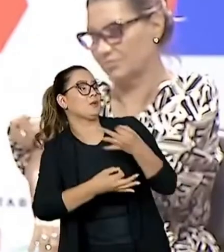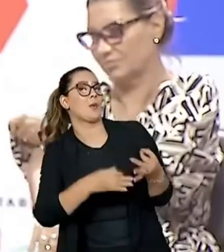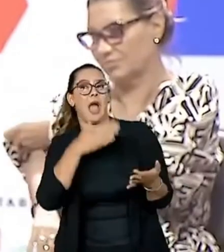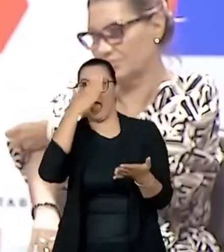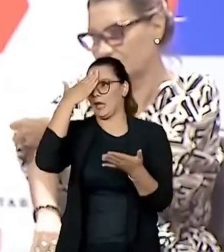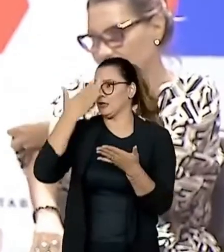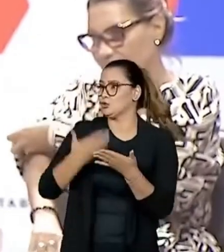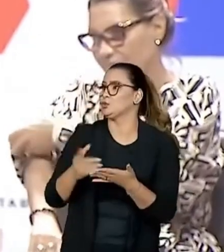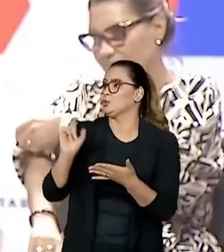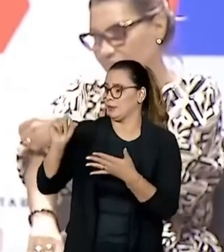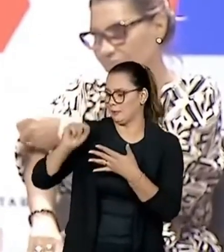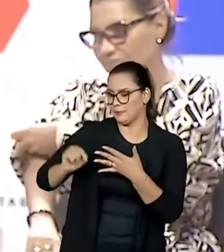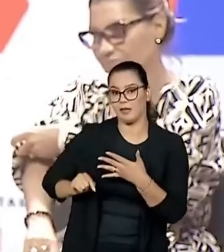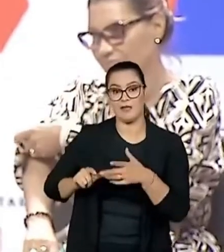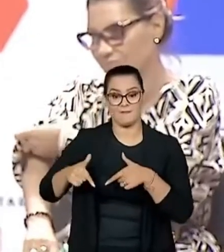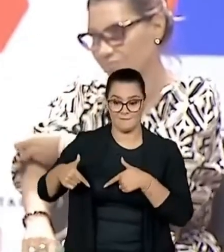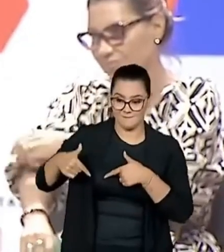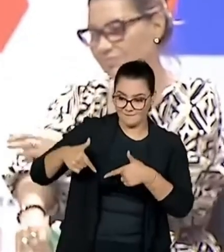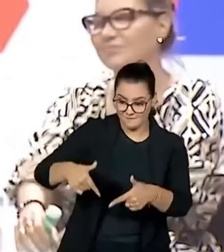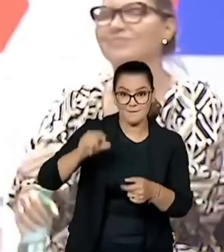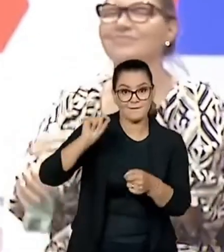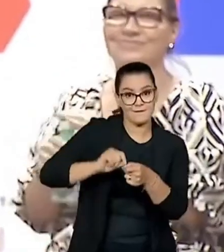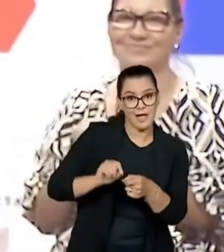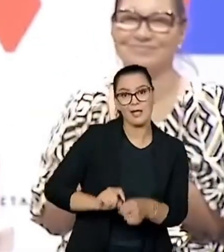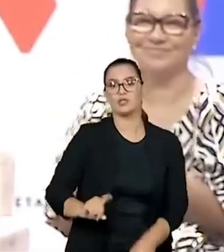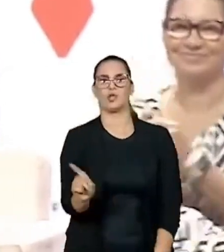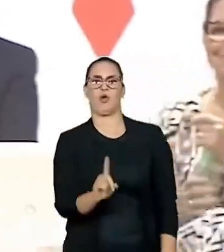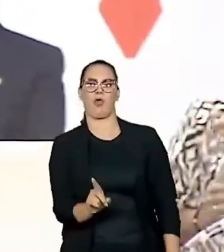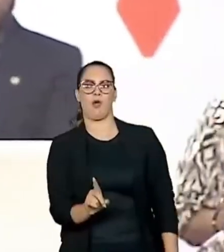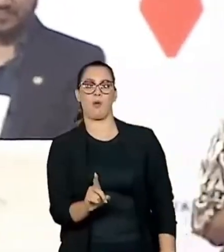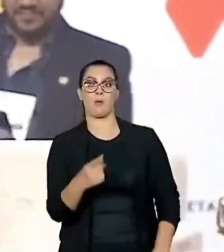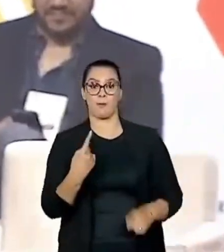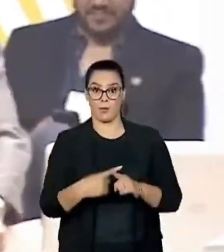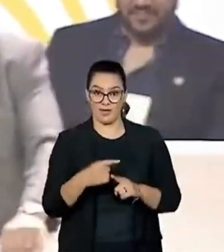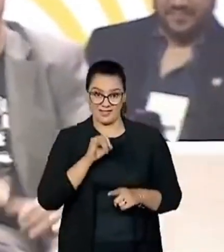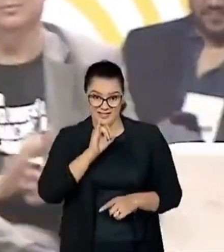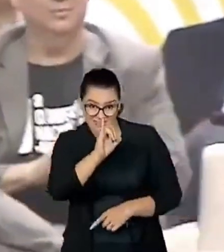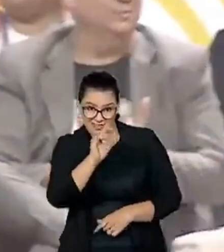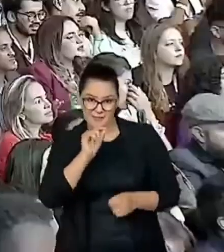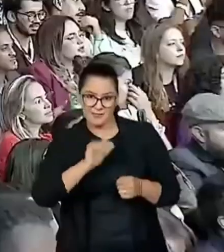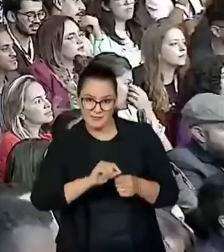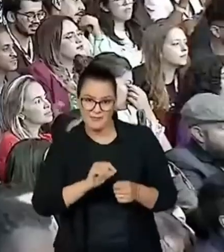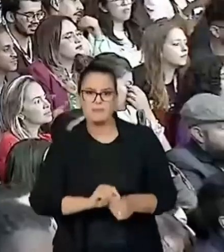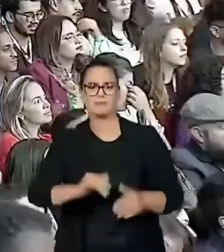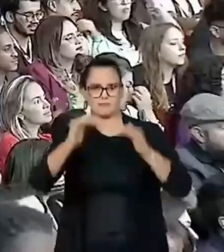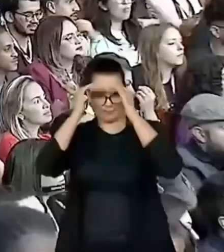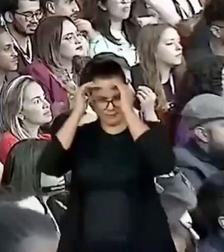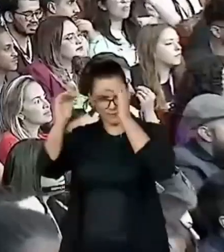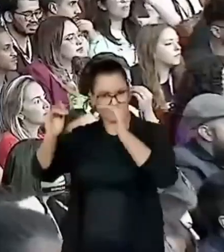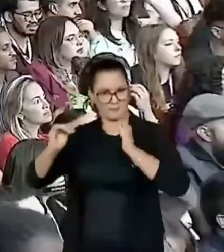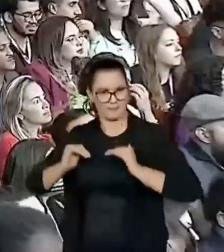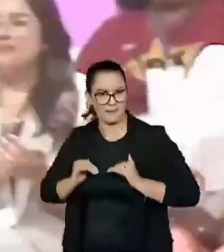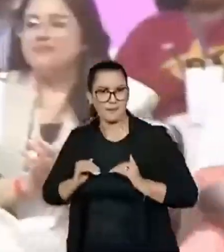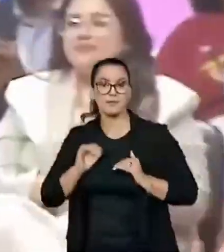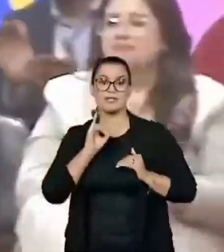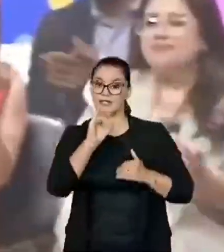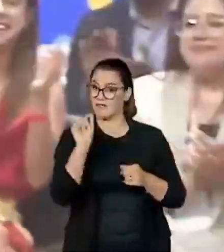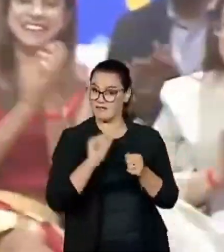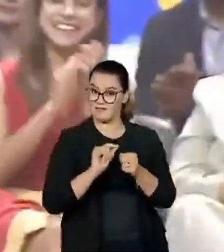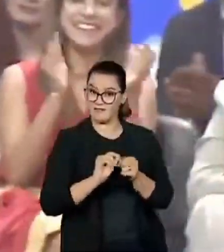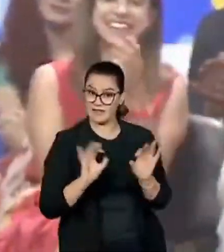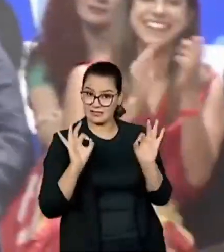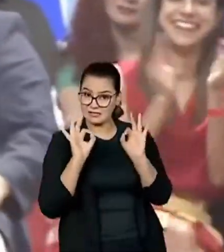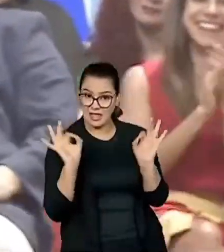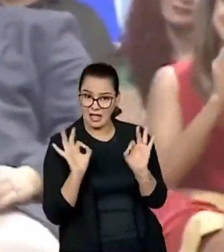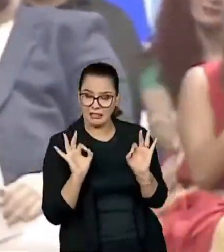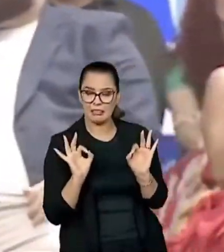acredita. Ele faz ou não faz? Porque se ele fizer, ele é respeitado. Se não fizer, ele nunca